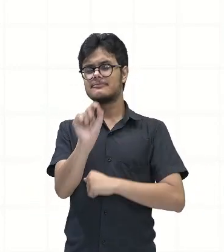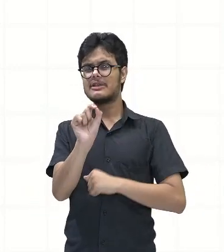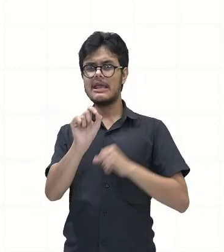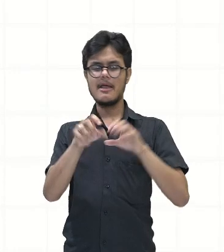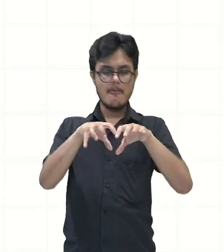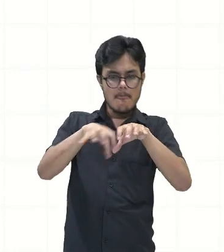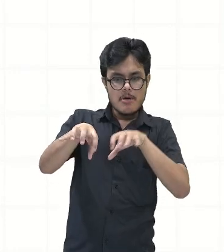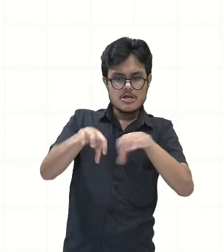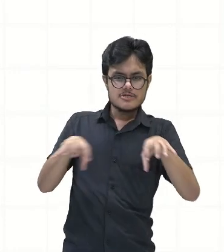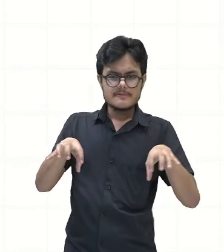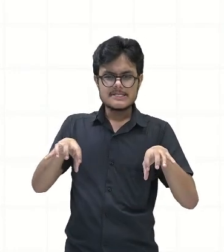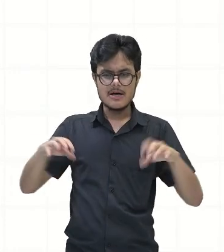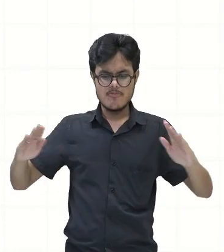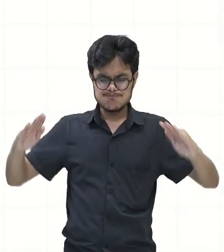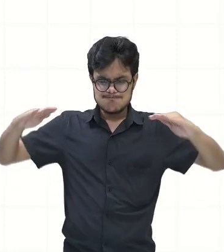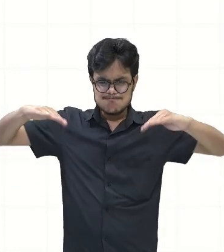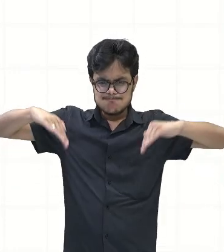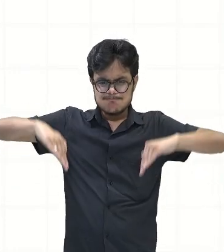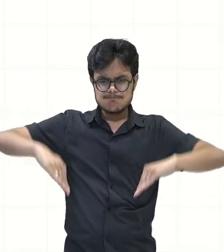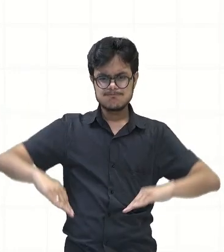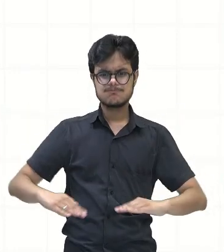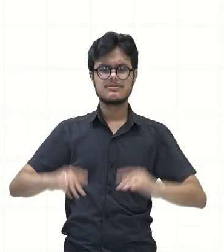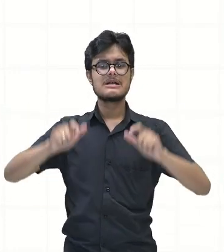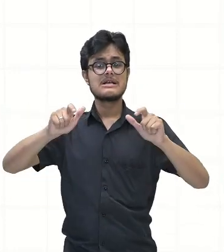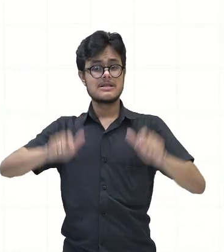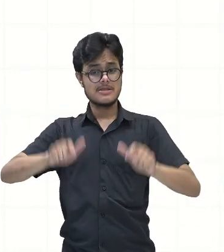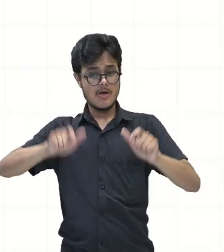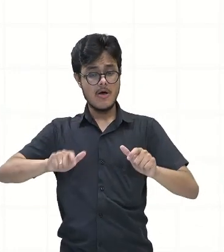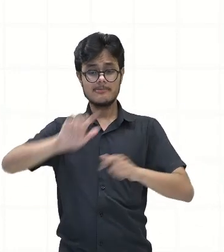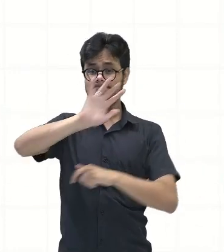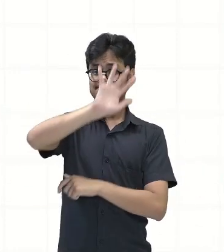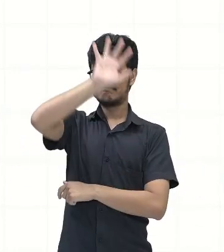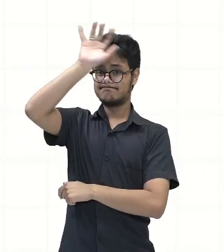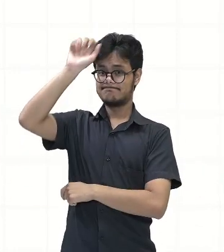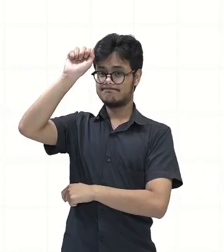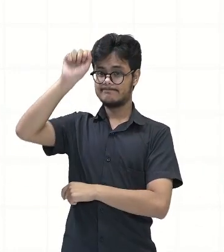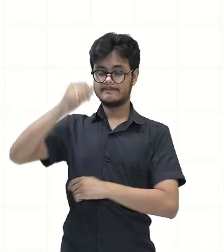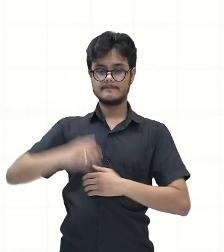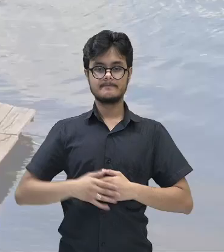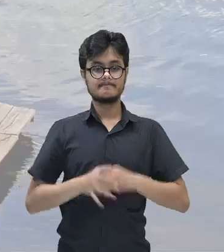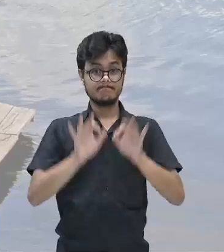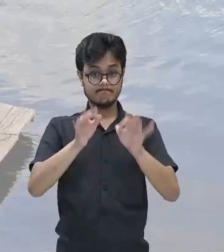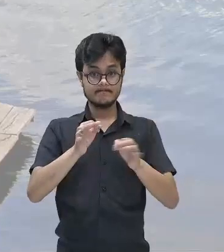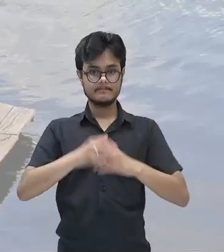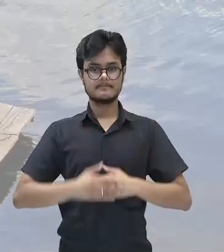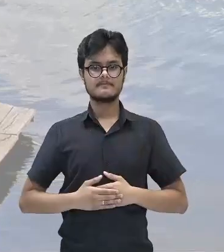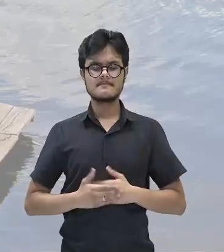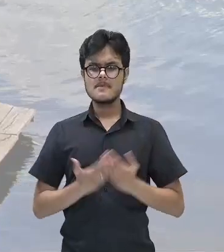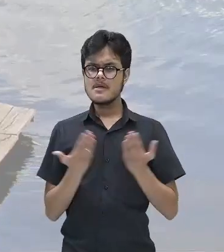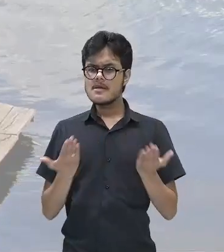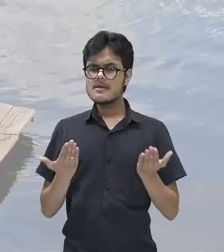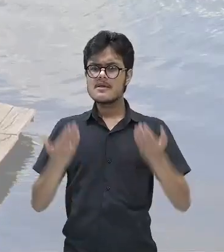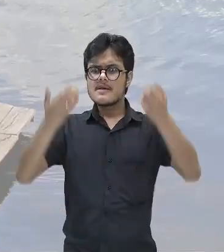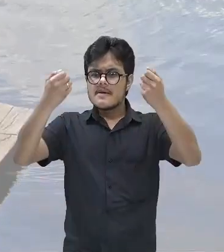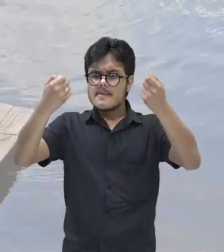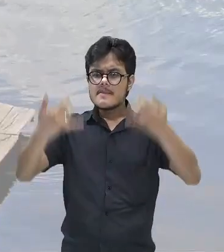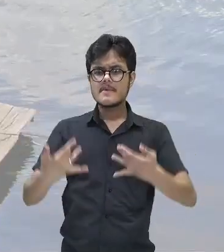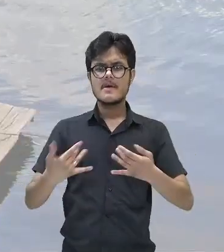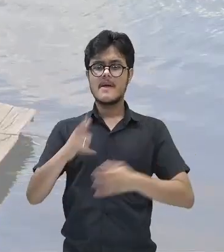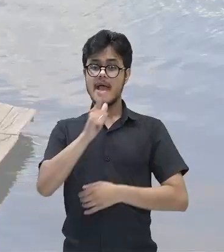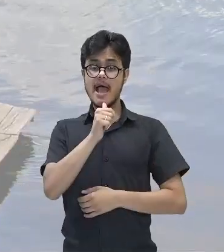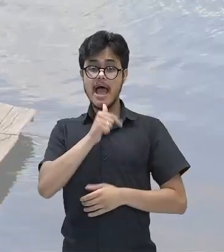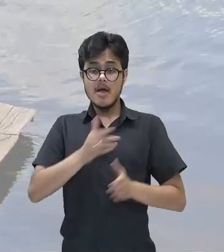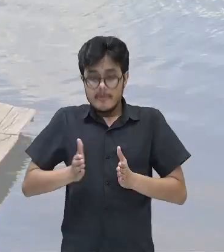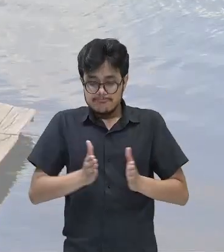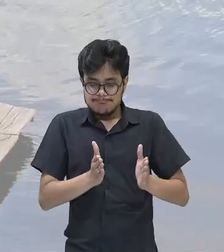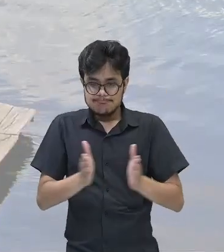do relevo da região amazônica, certo? E aí a gente vai falar um pouquinho sobre a